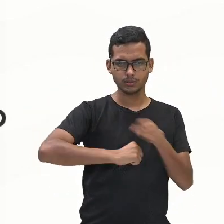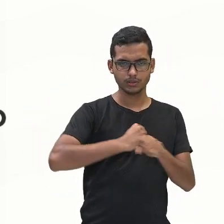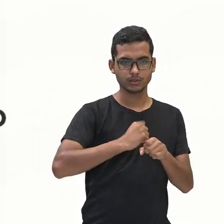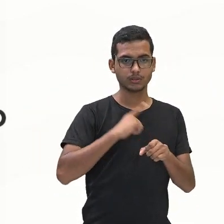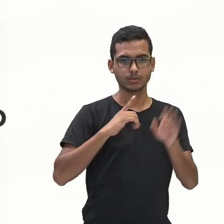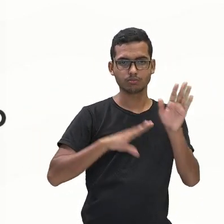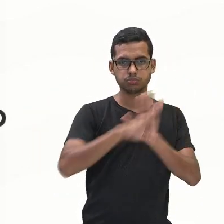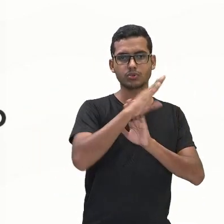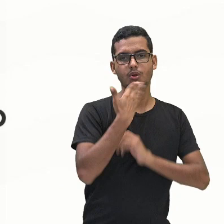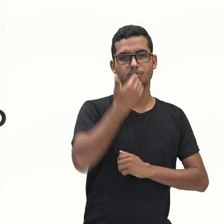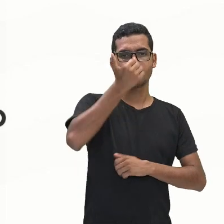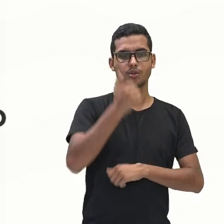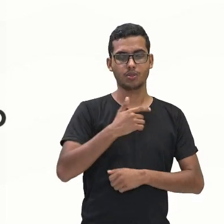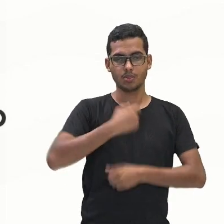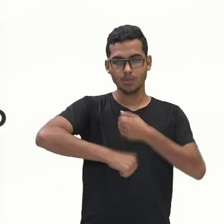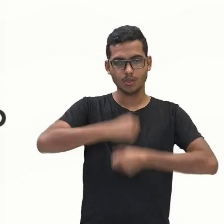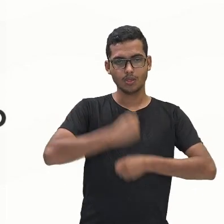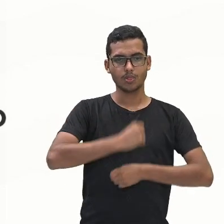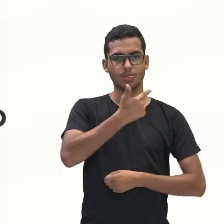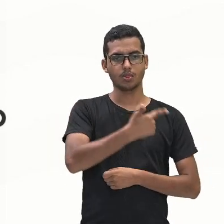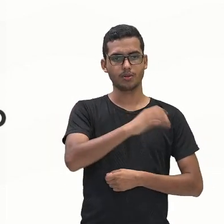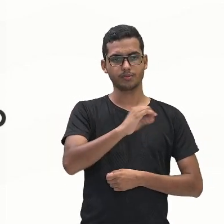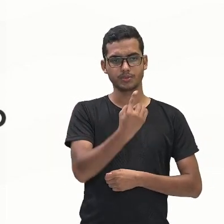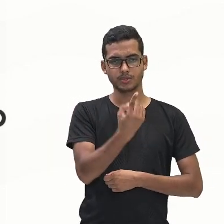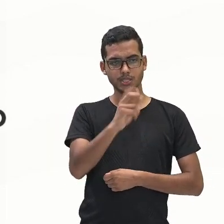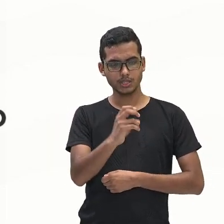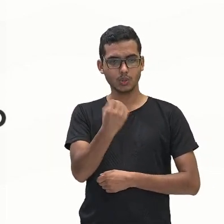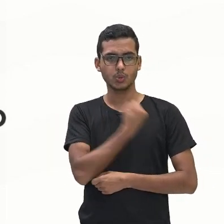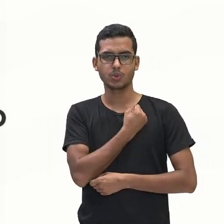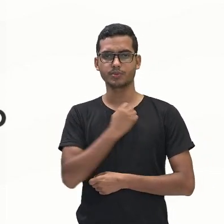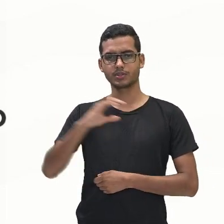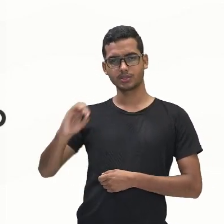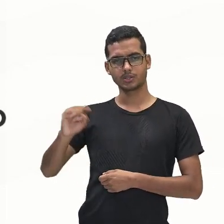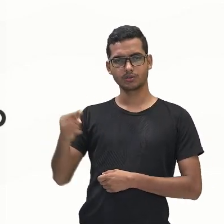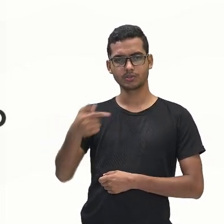aumento. 2015, 727,